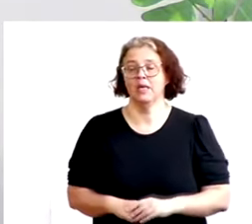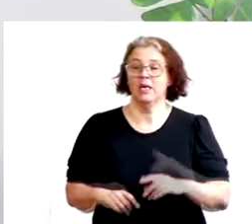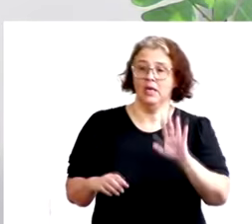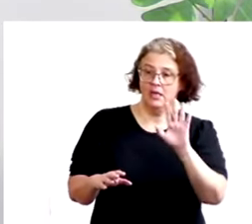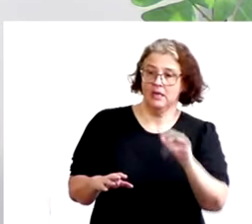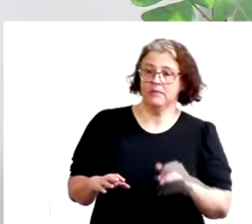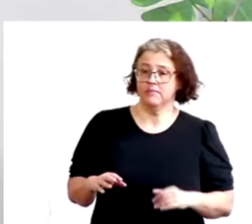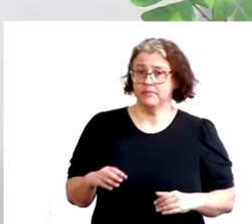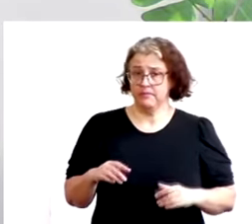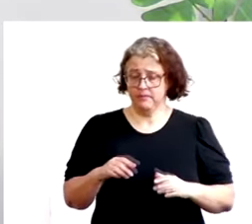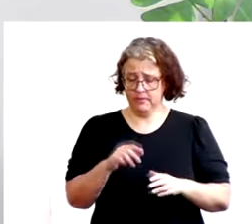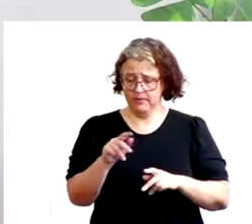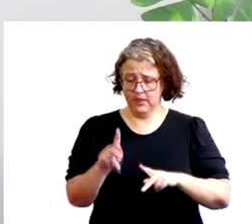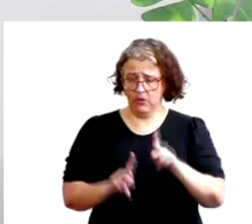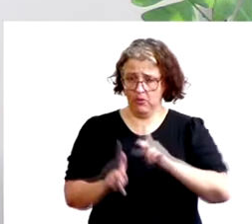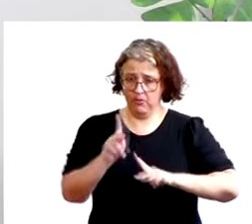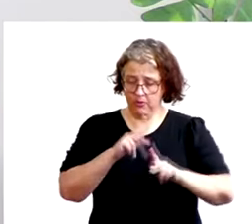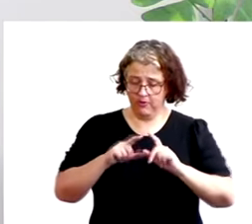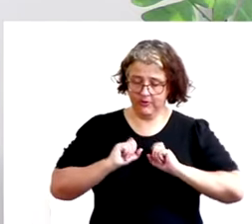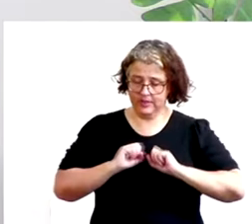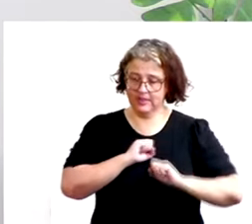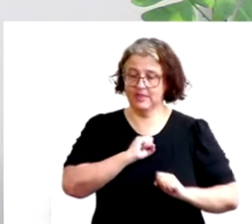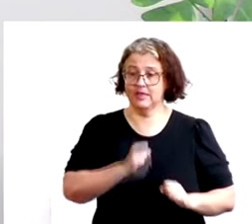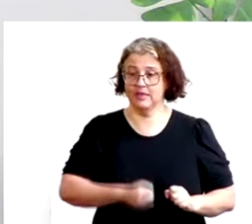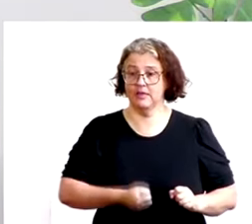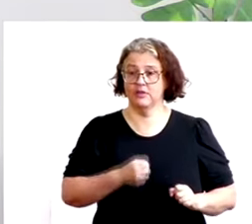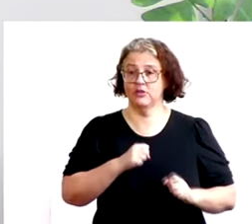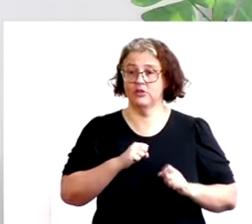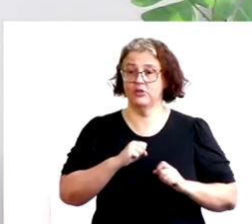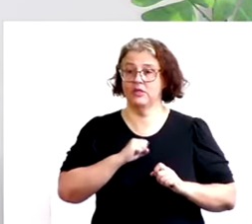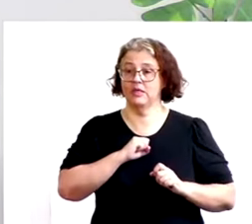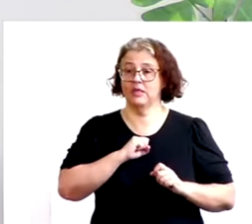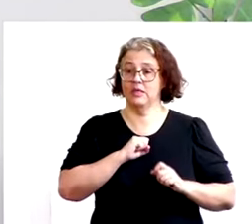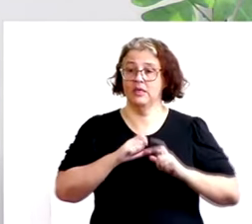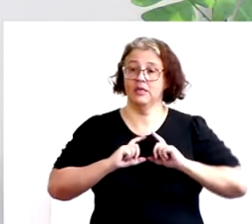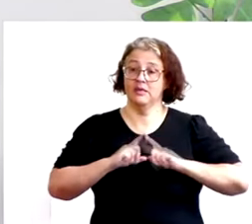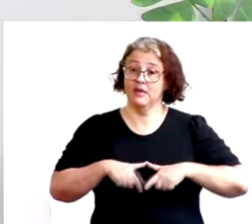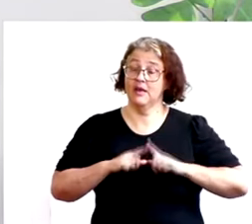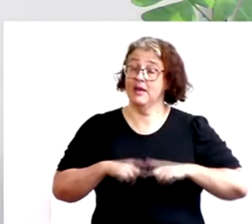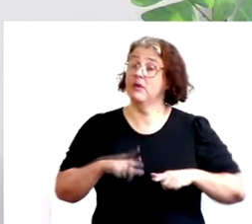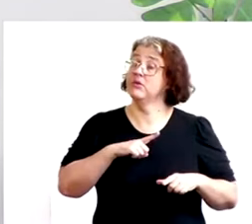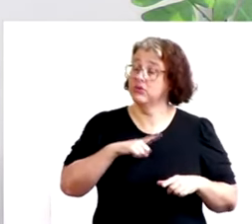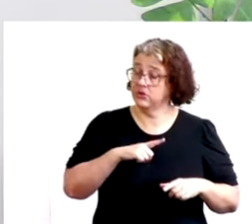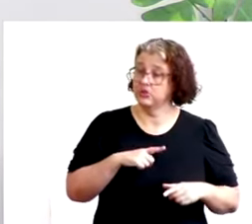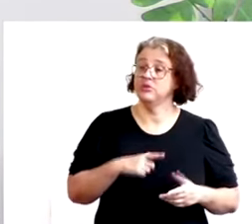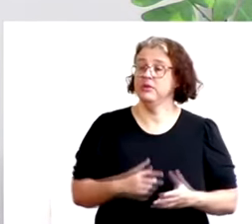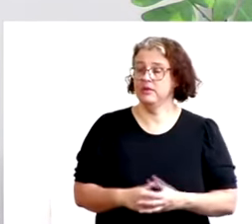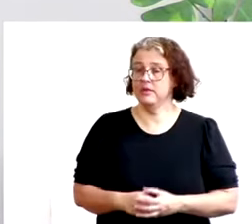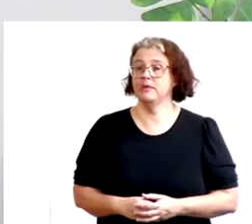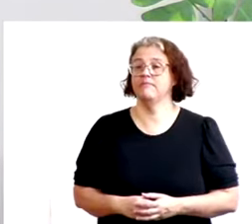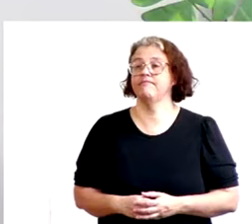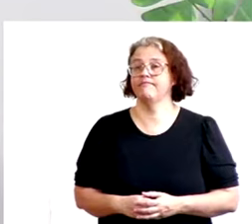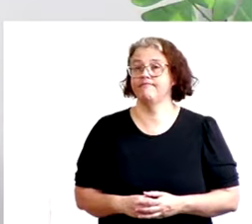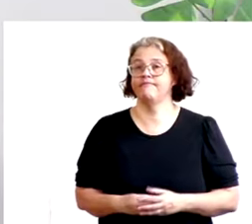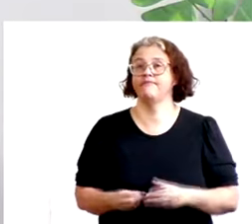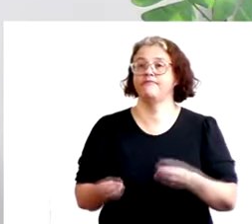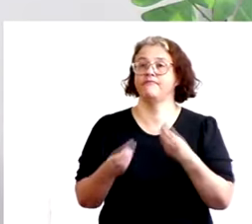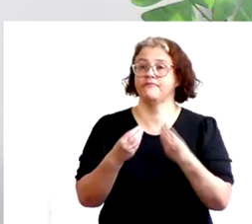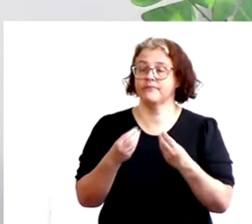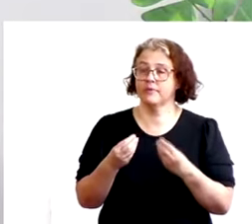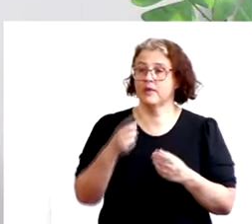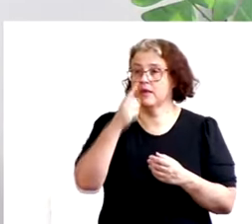inspirado para lidar com o Sofrimentos da vida ele sabiam o que fazer e como fazer para